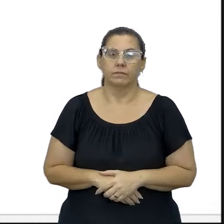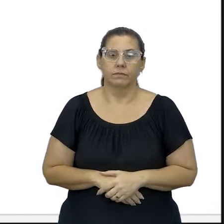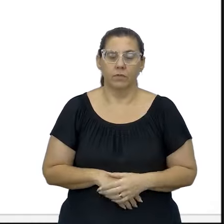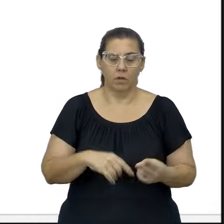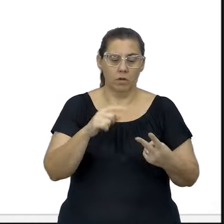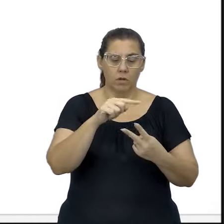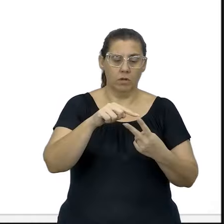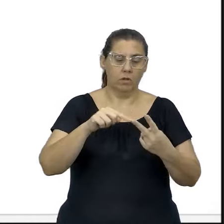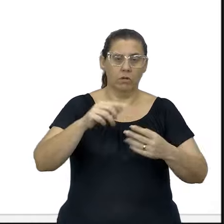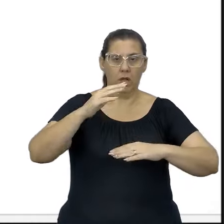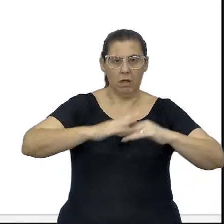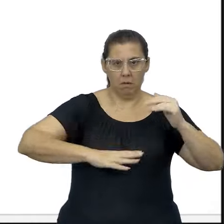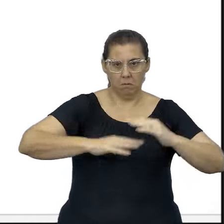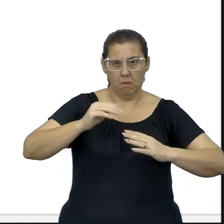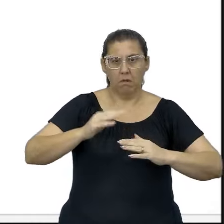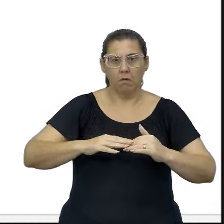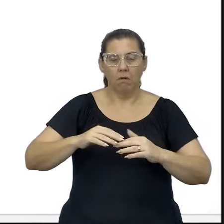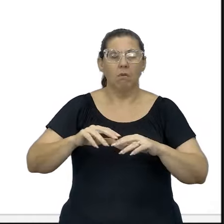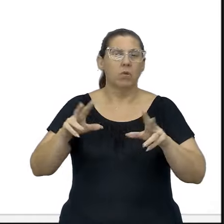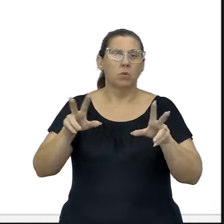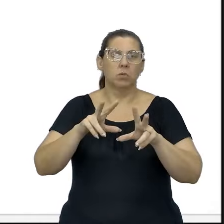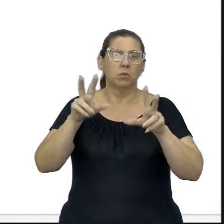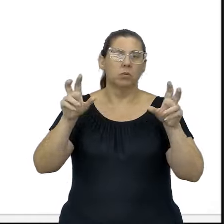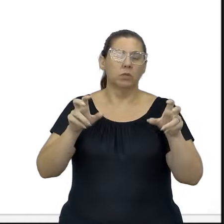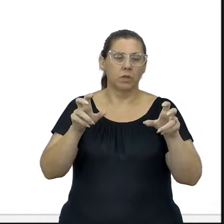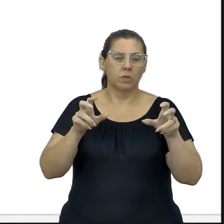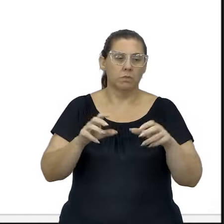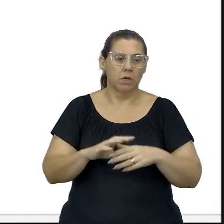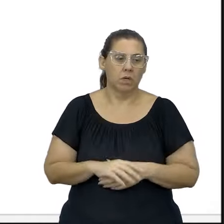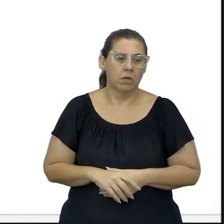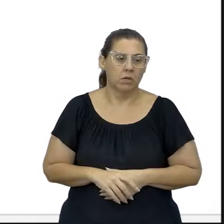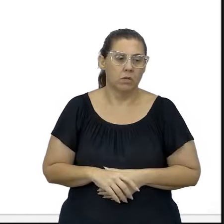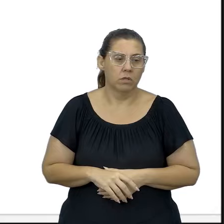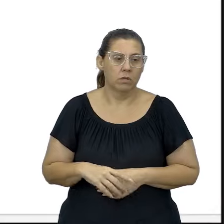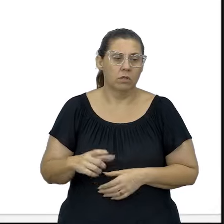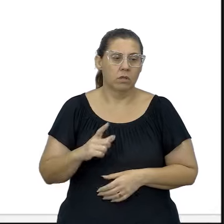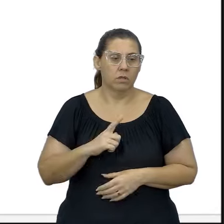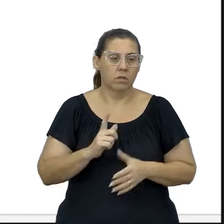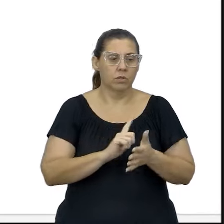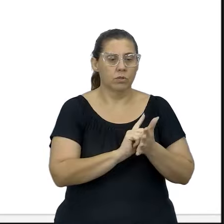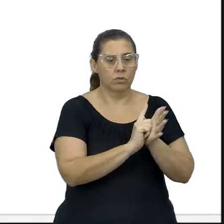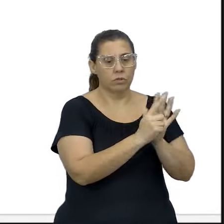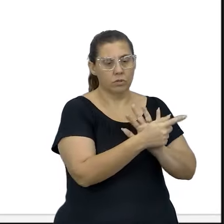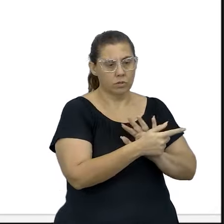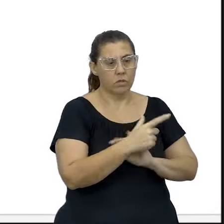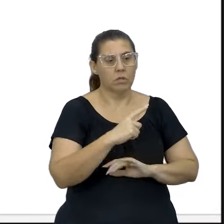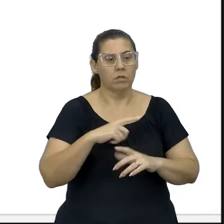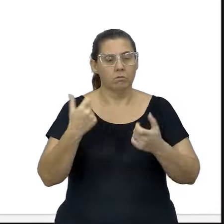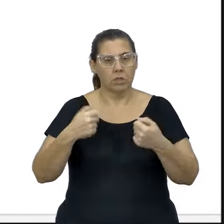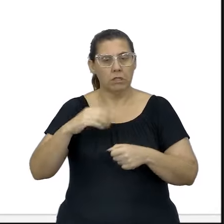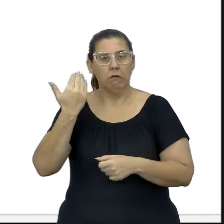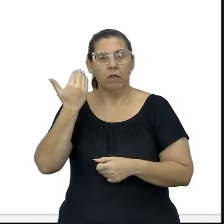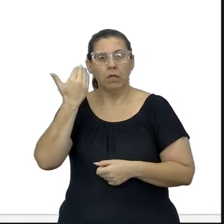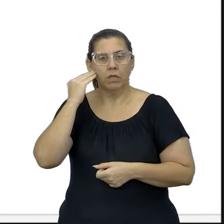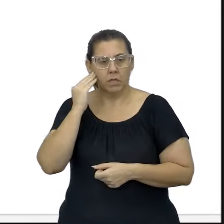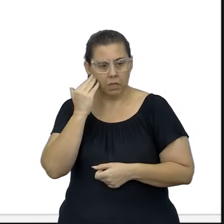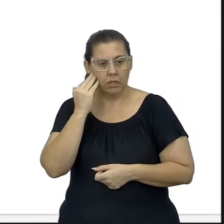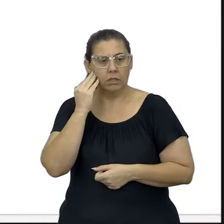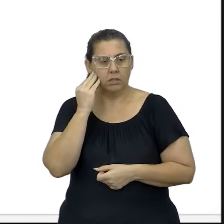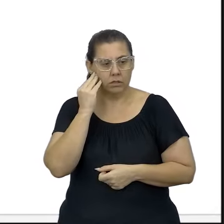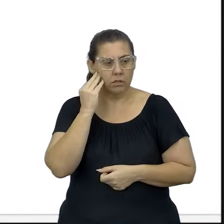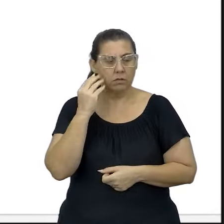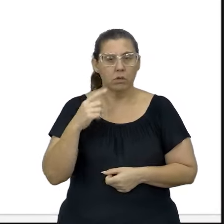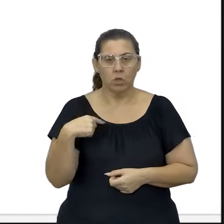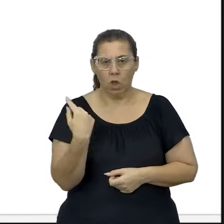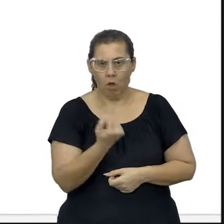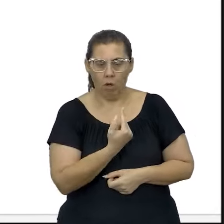2 habilidades, elas tematizam, né, os aspectos que constituem o gênero, que devem ser compreendidos, né, pelos